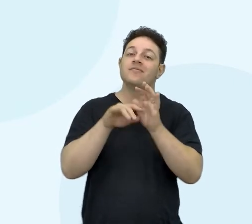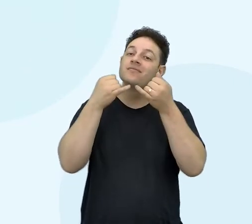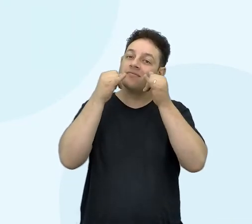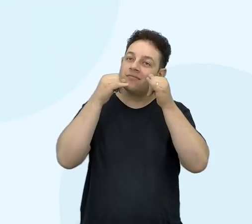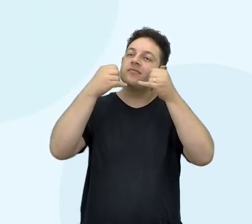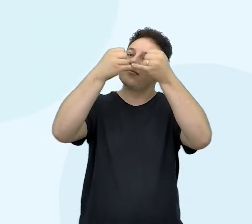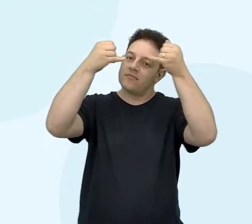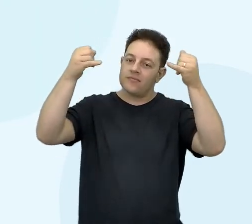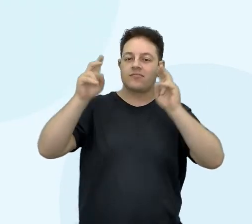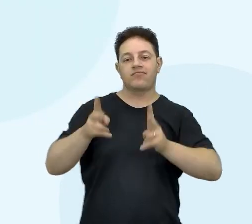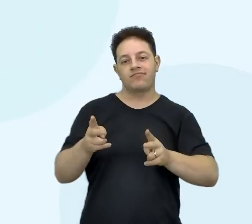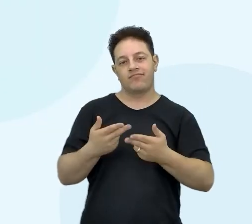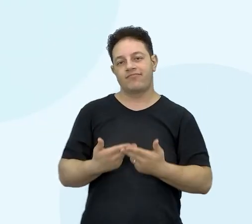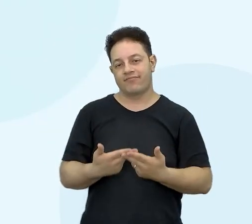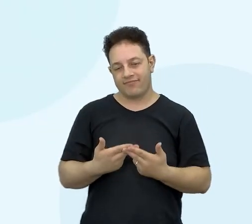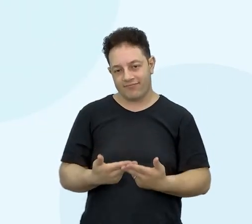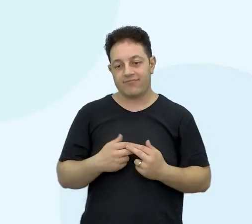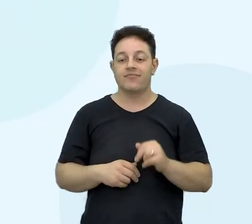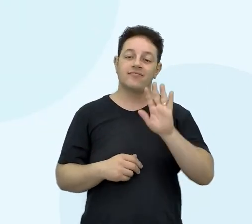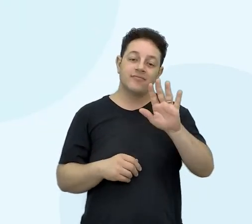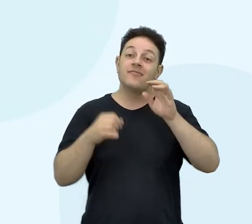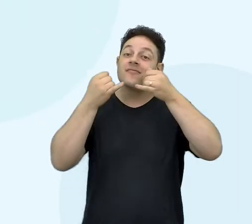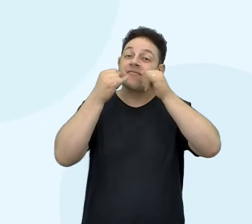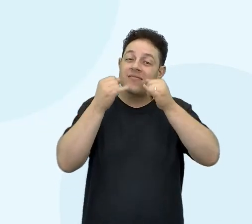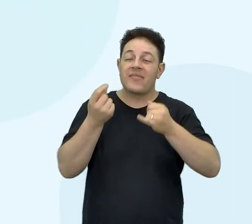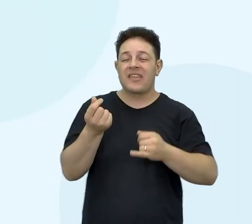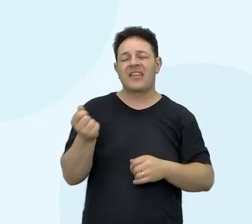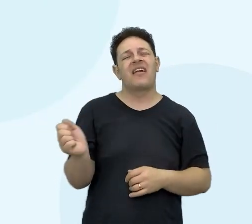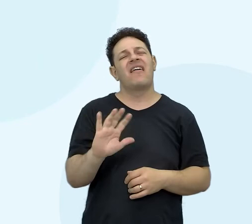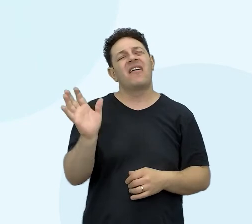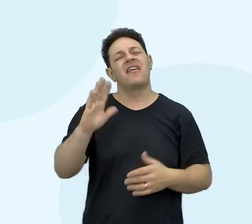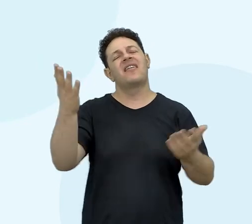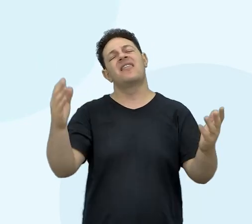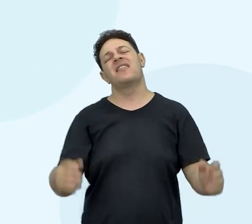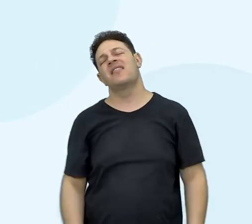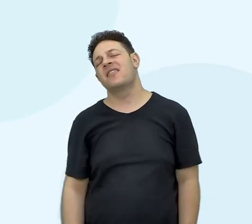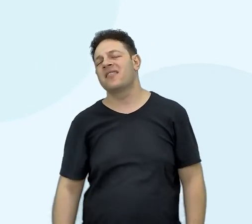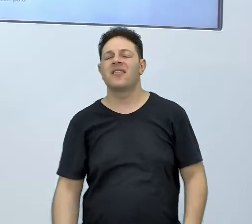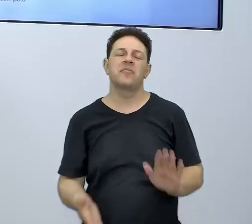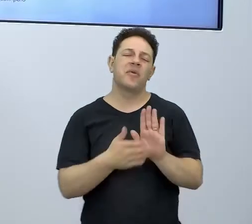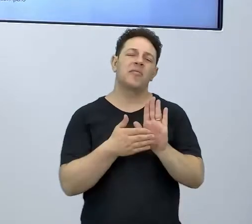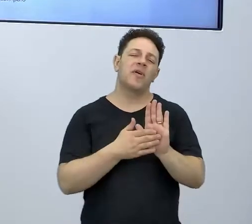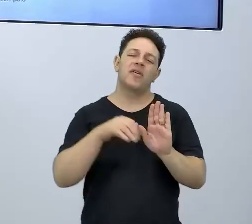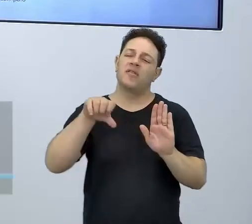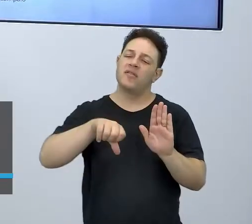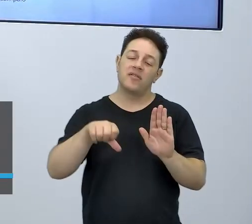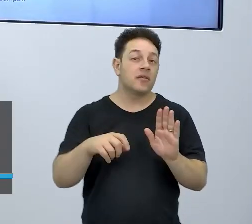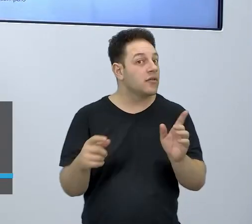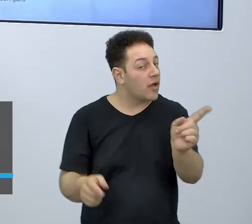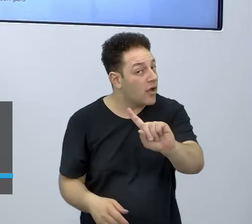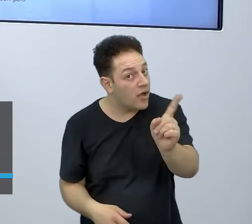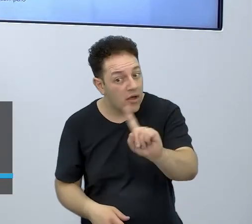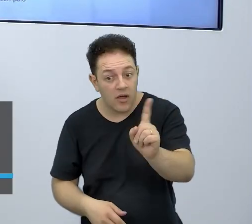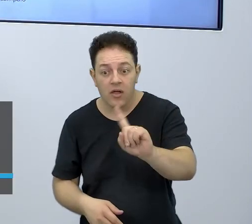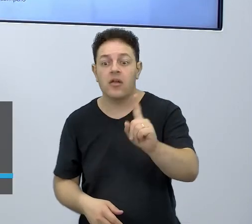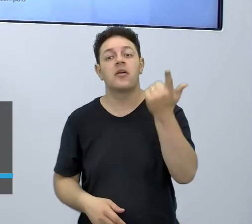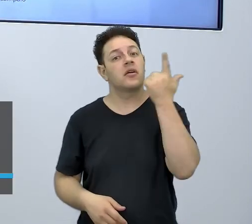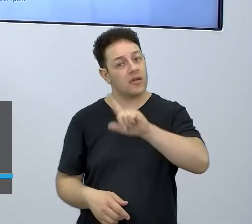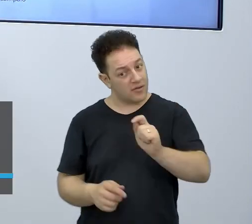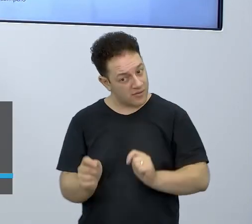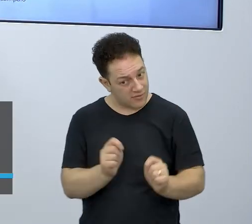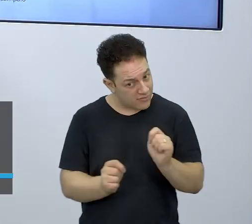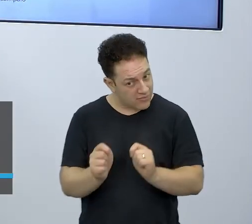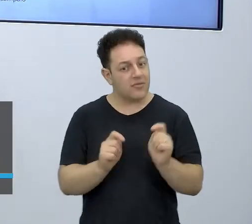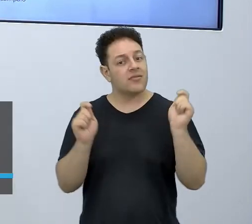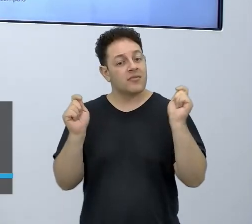elétrica. Mas energia elétrica está tão cara, Magno, saiu da proposta. Não saiu, não. Porque